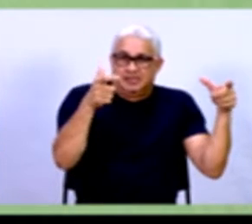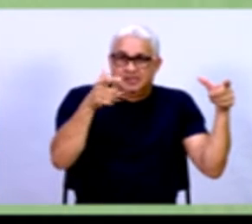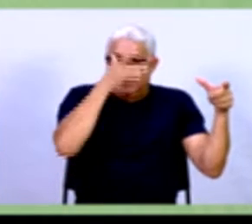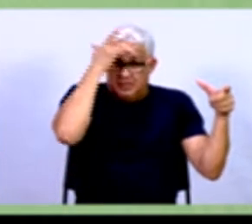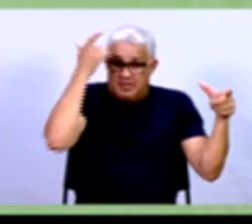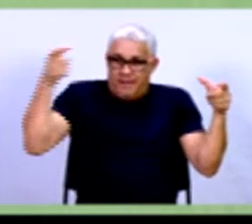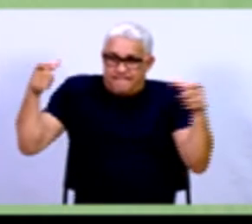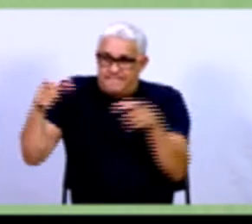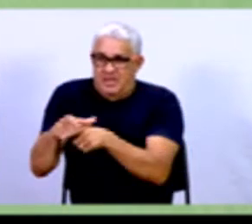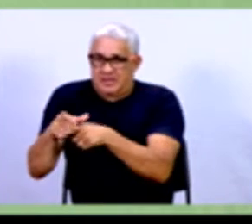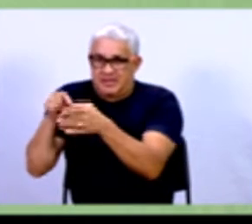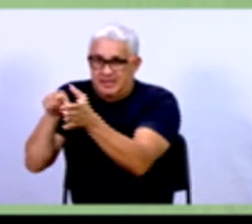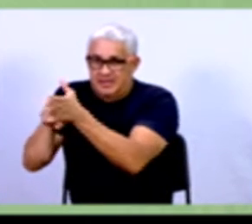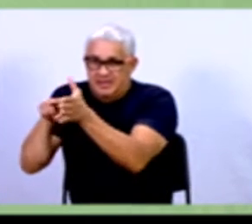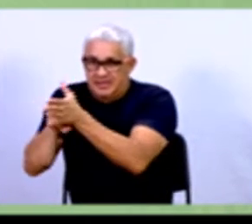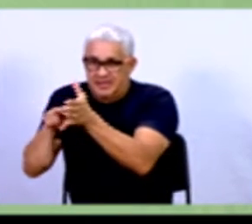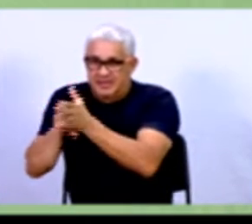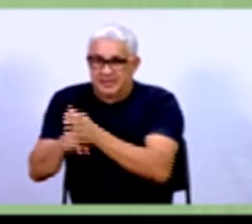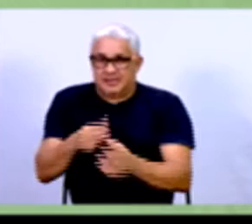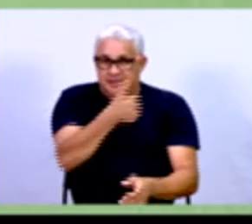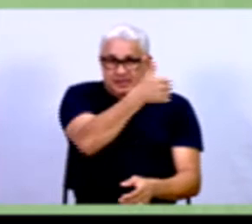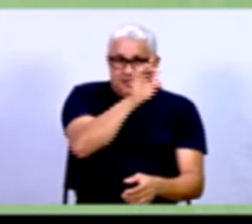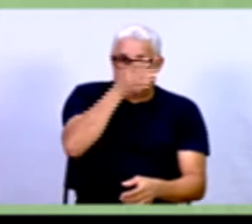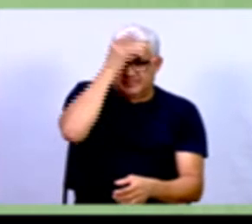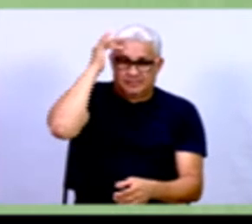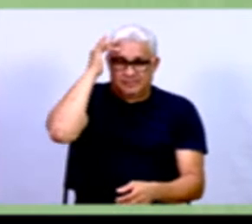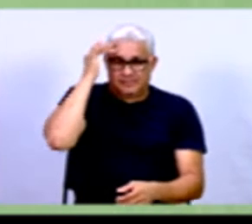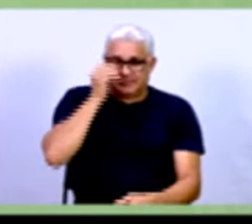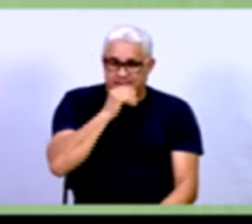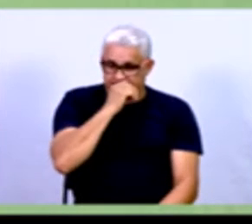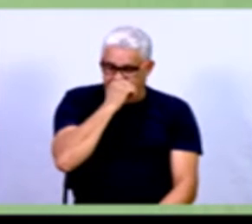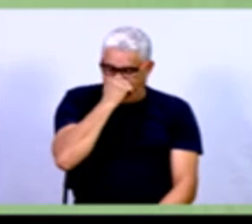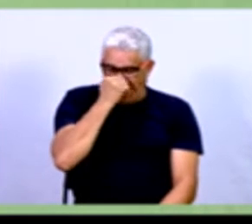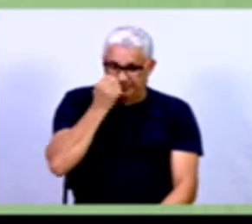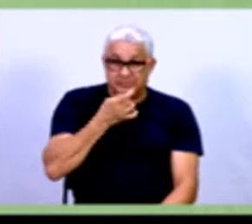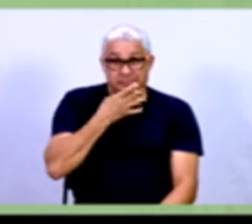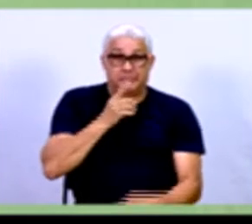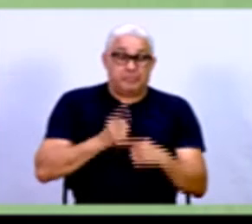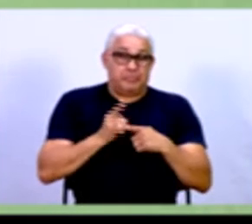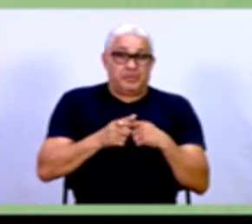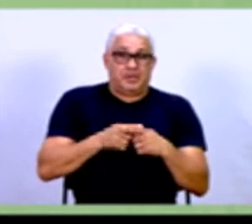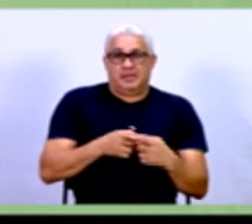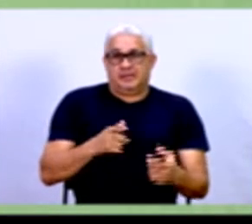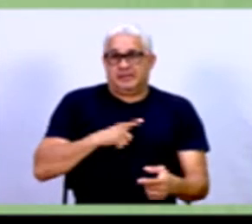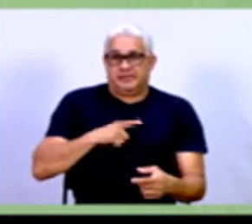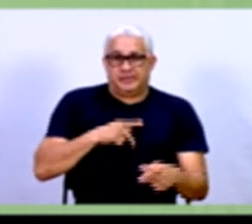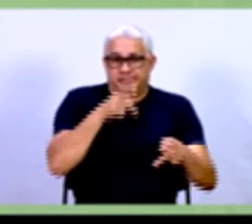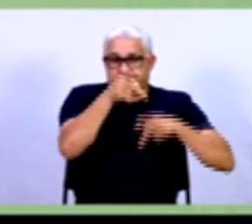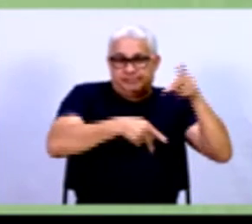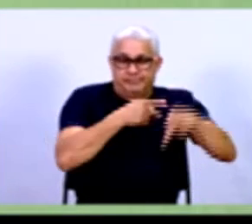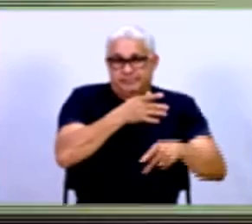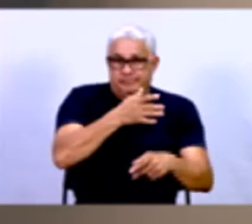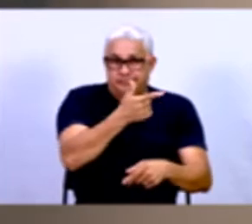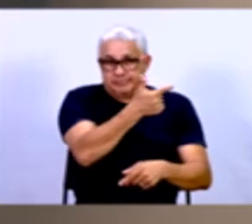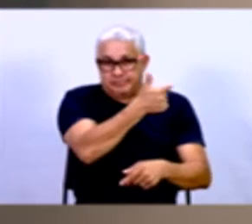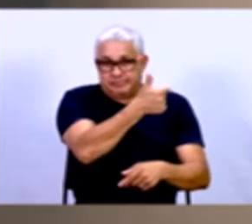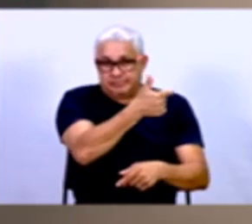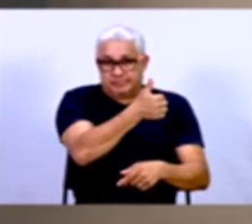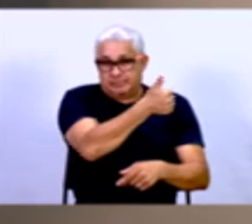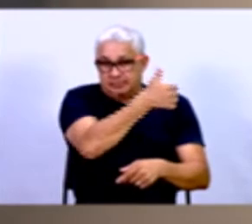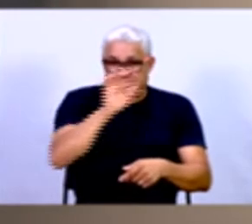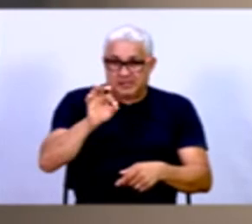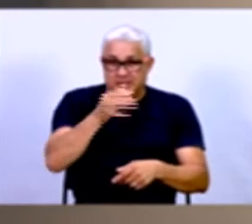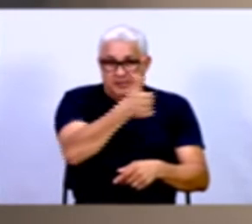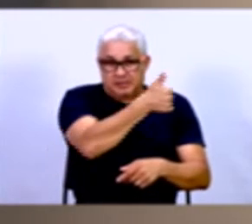entrevistar, né? Quando a gente fala de 100 pessoas, é até engraçado, porque quando você fala assim, eu tenho uma população de 100 e eu vou entrevistar 92,